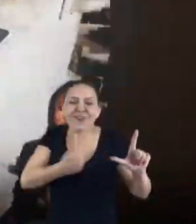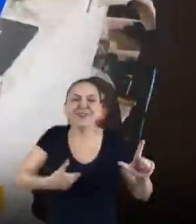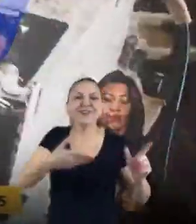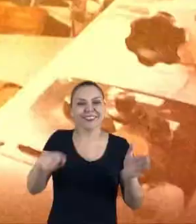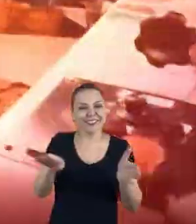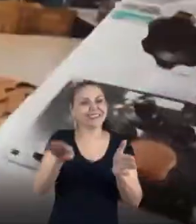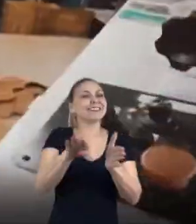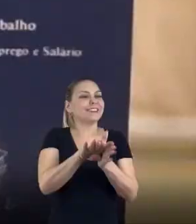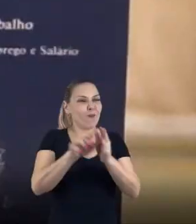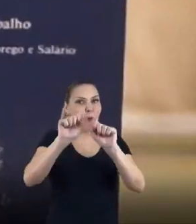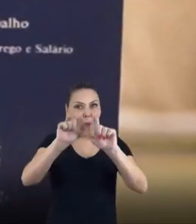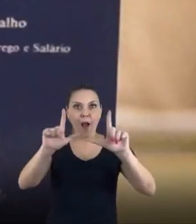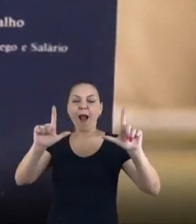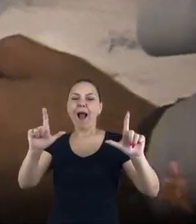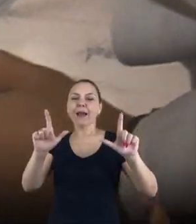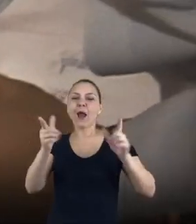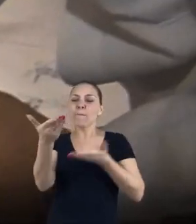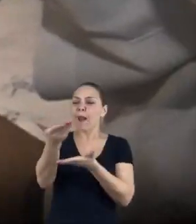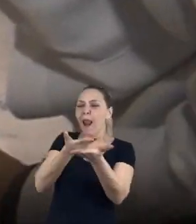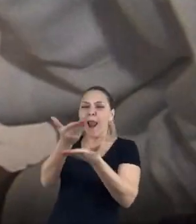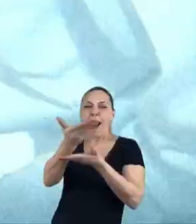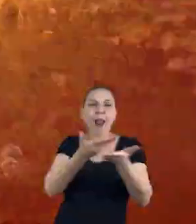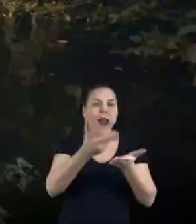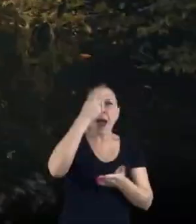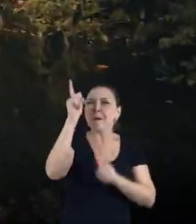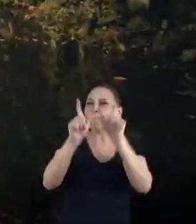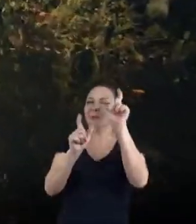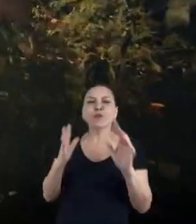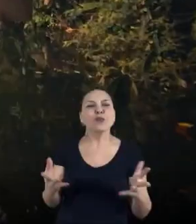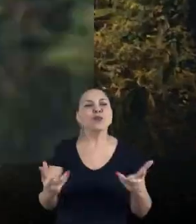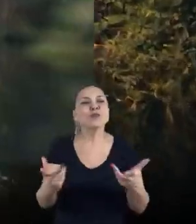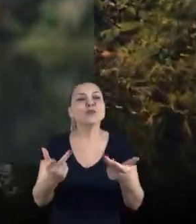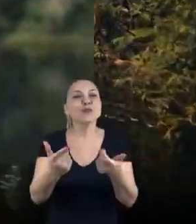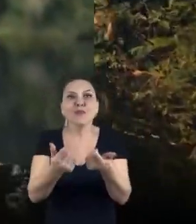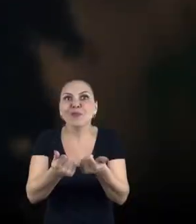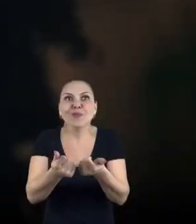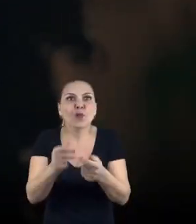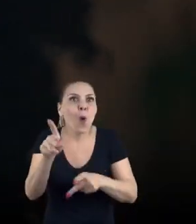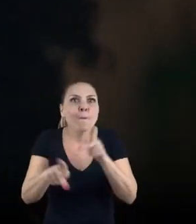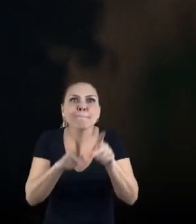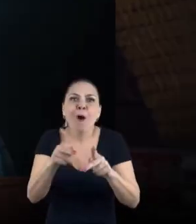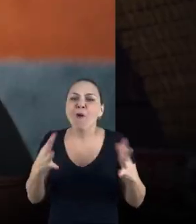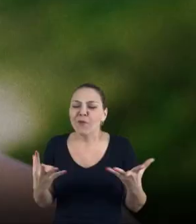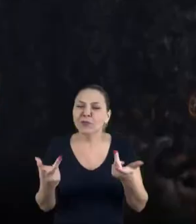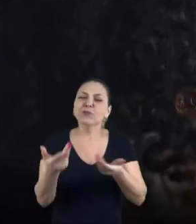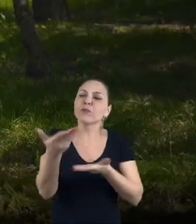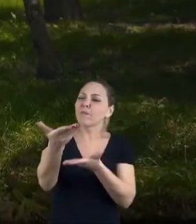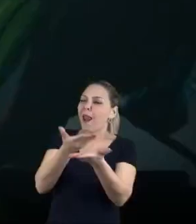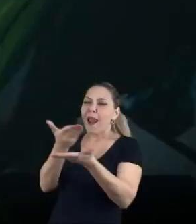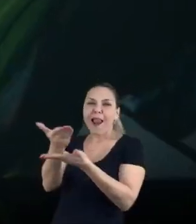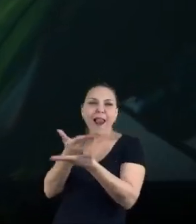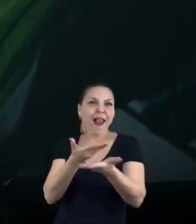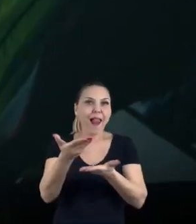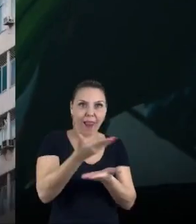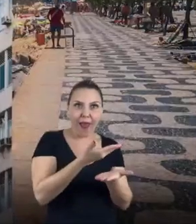Chegou o canal Gov, o canal que conversa com todos. Todos os povos.